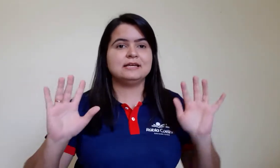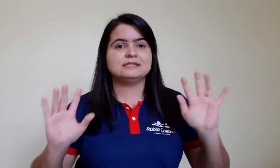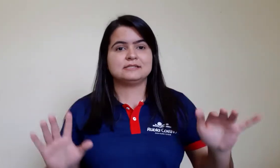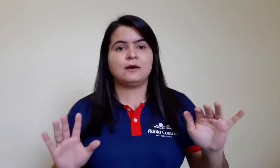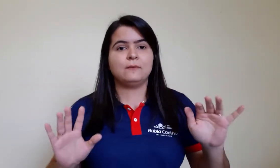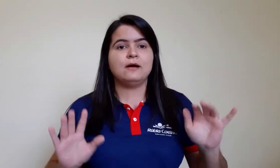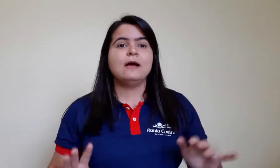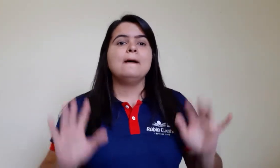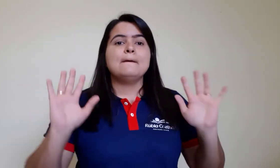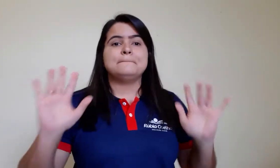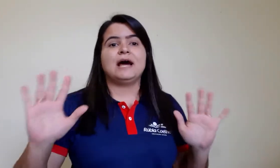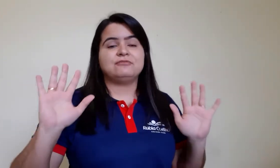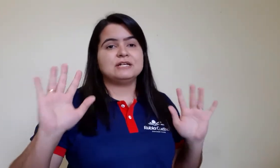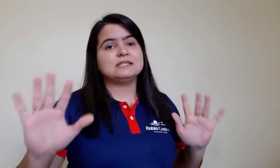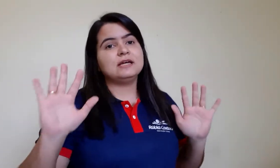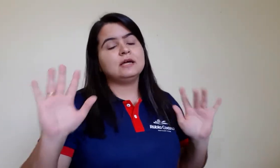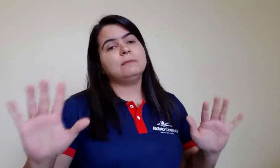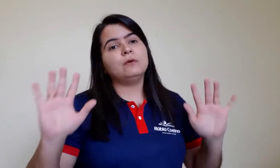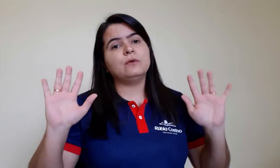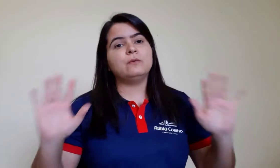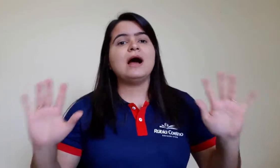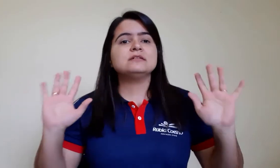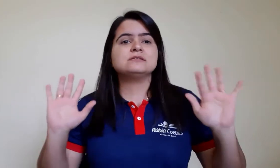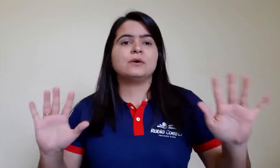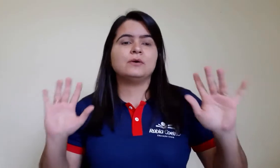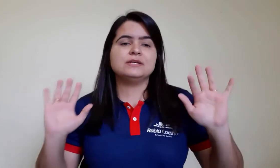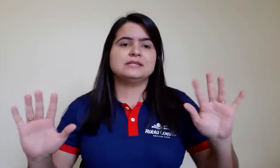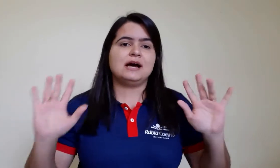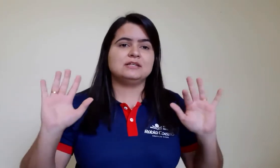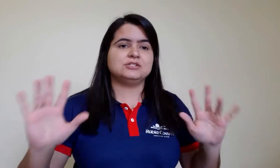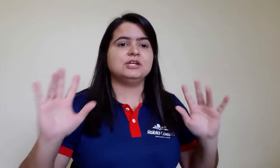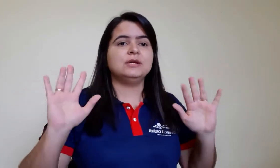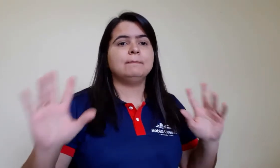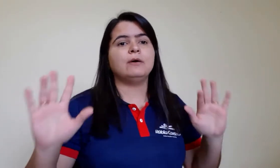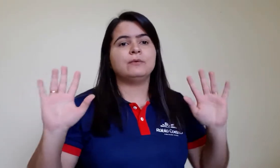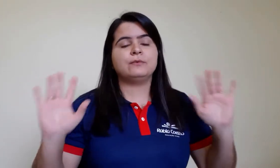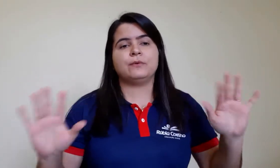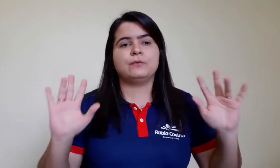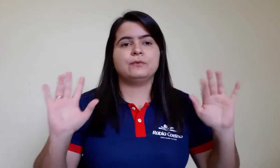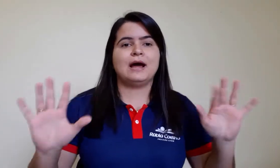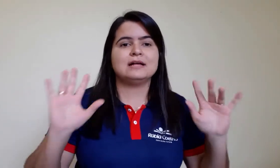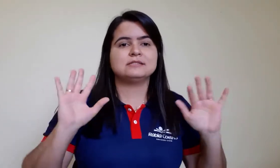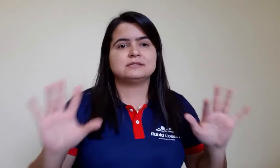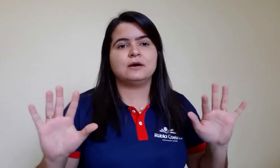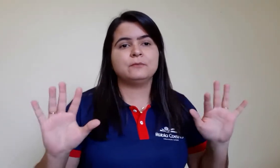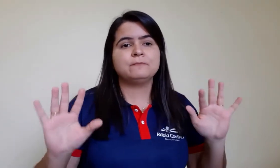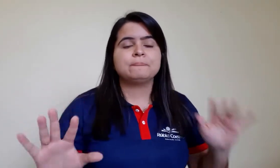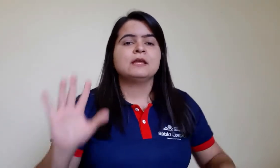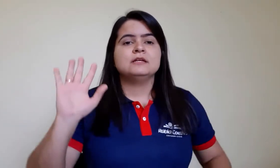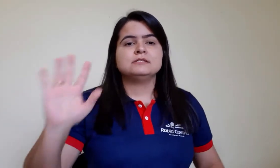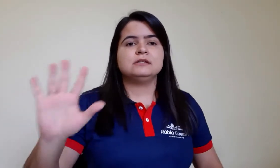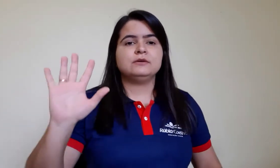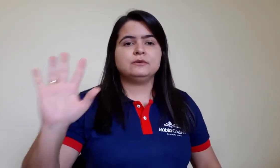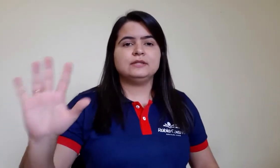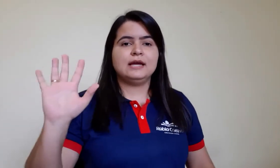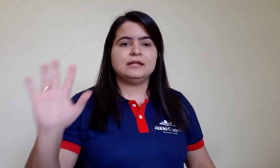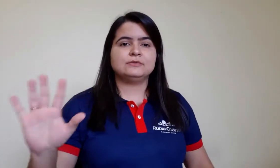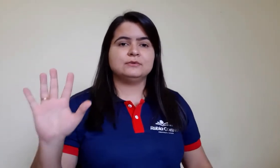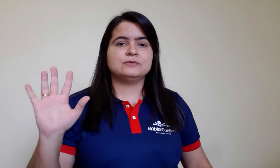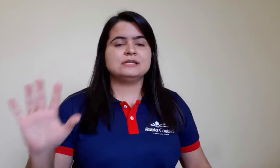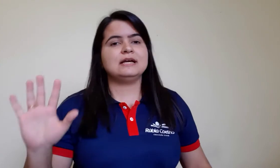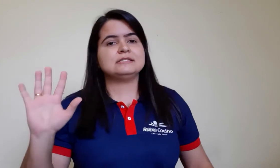prontas estão para fazer boas coisas de bom coração.